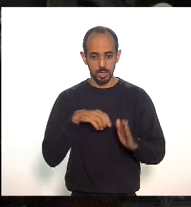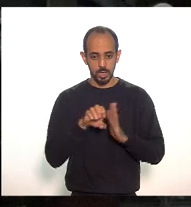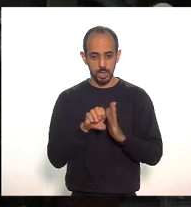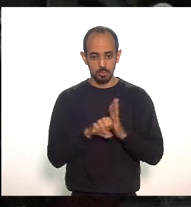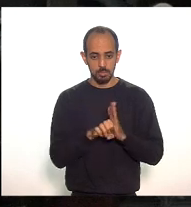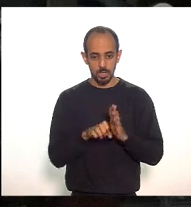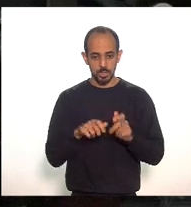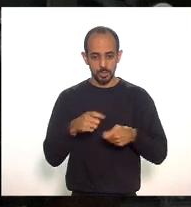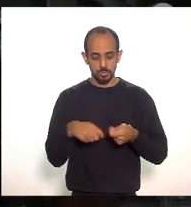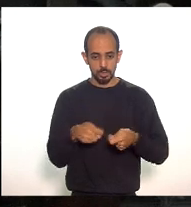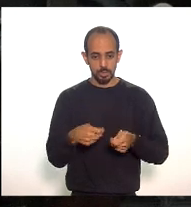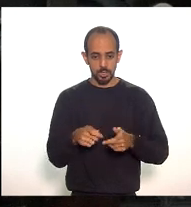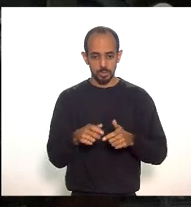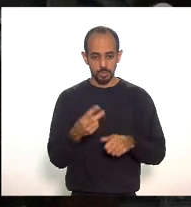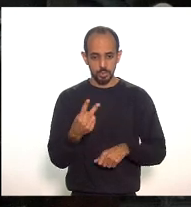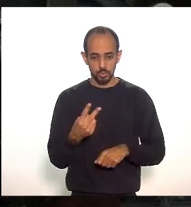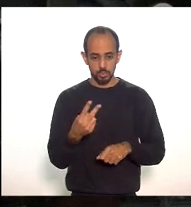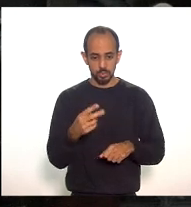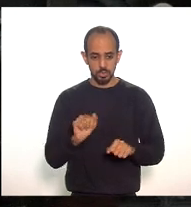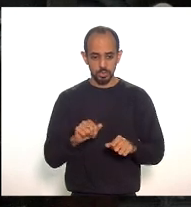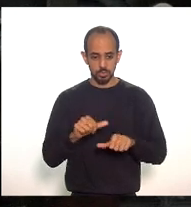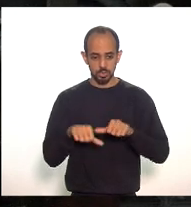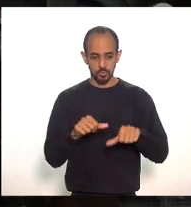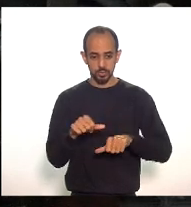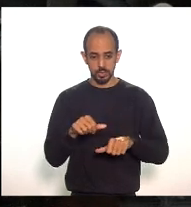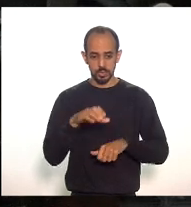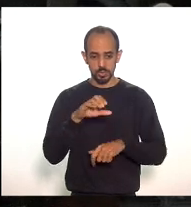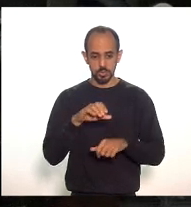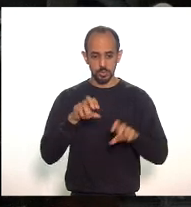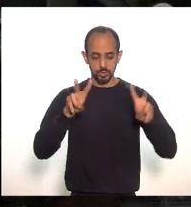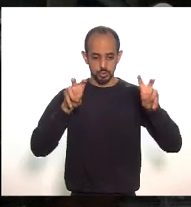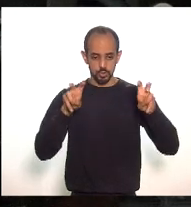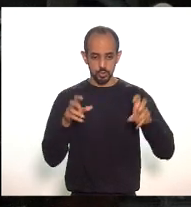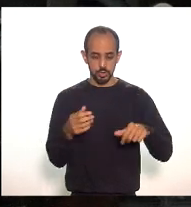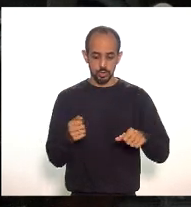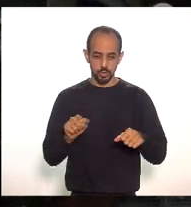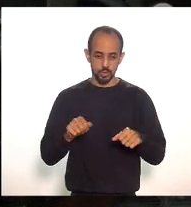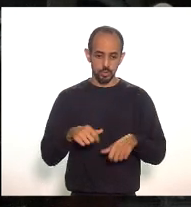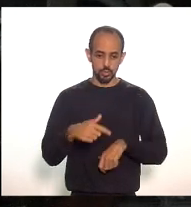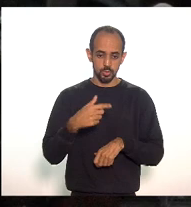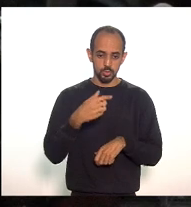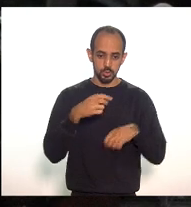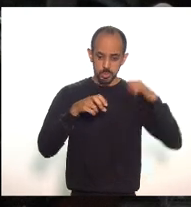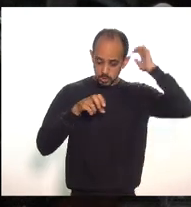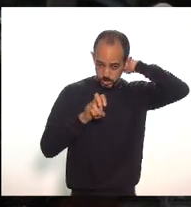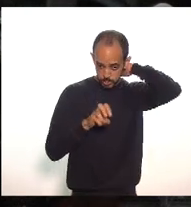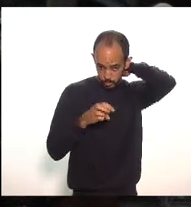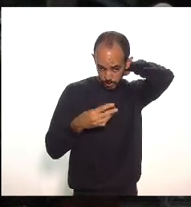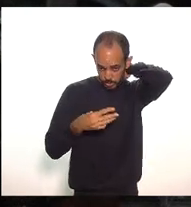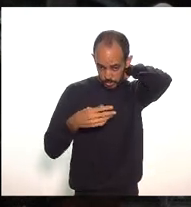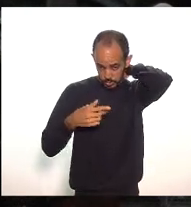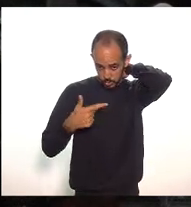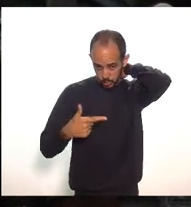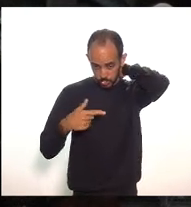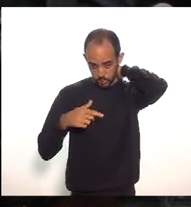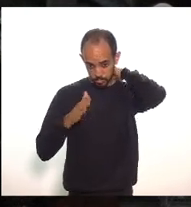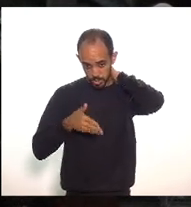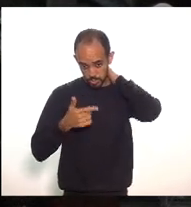modificativa dois também modifica-se o caput do artigo 1º pagar de lei 52/2019 o artigo